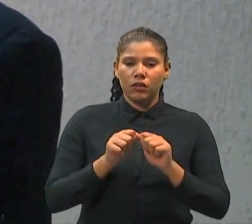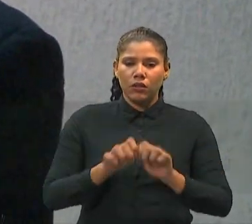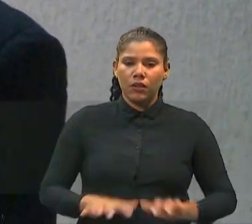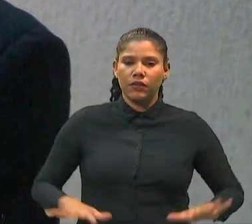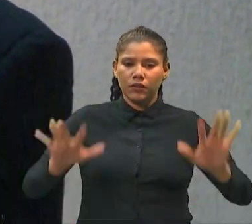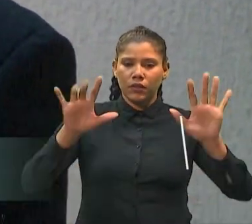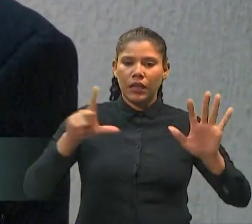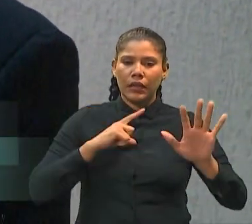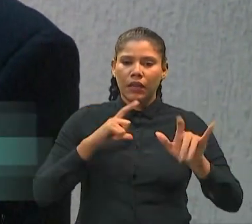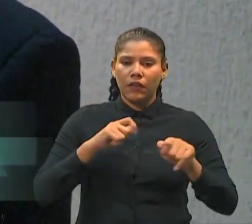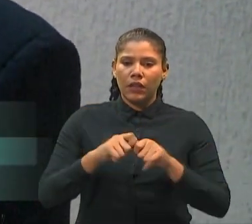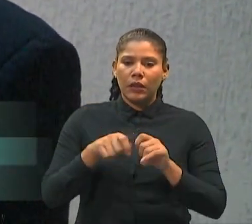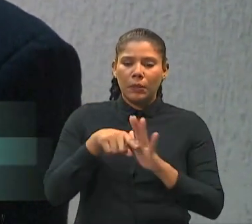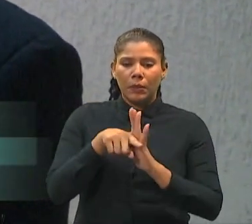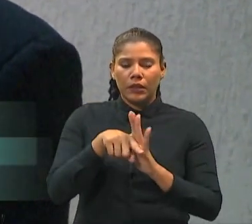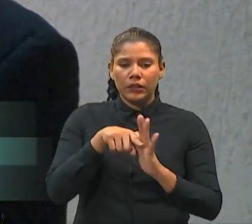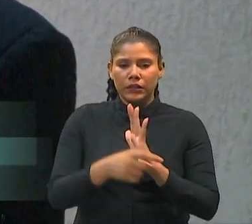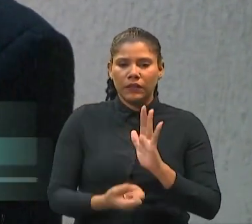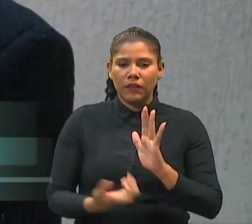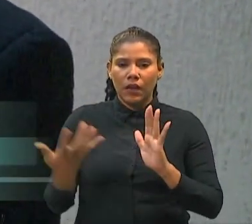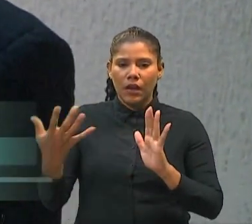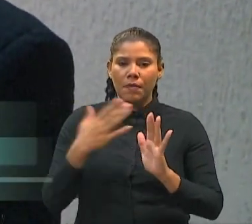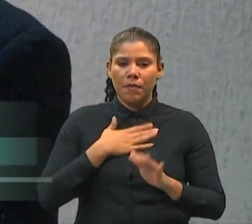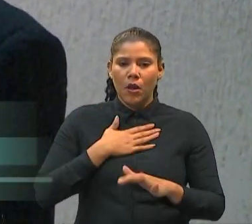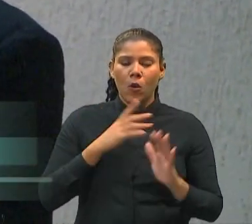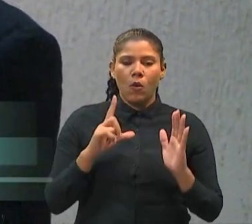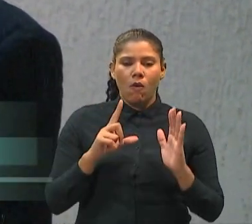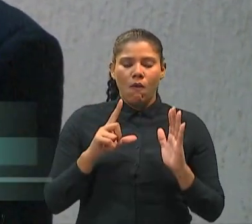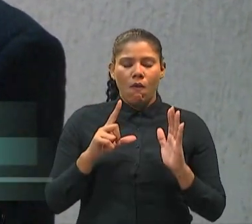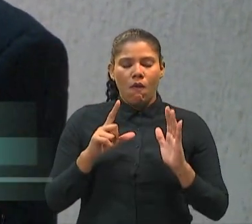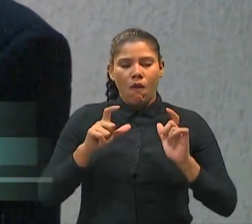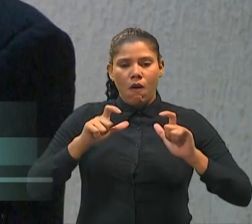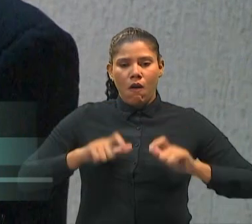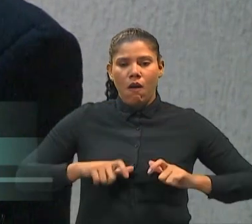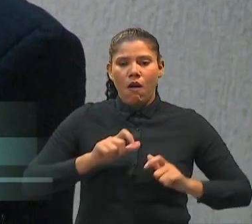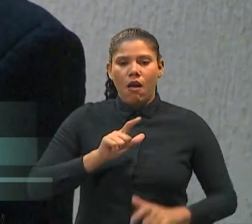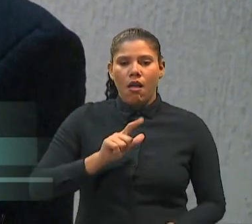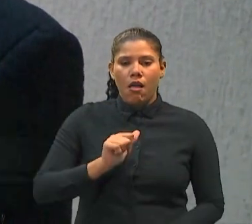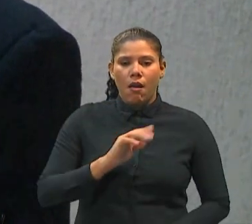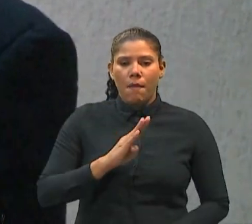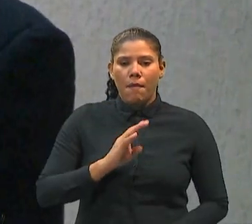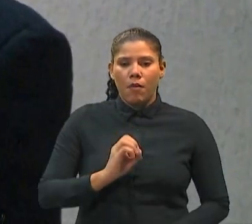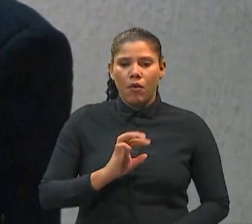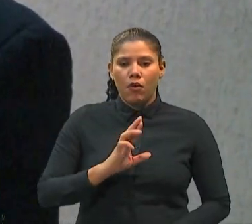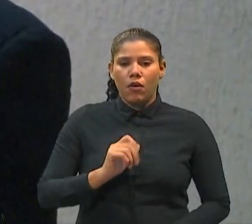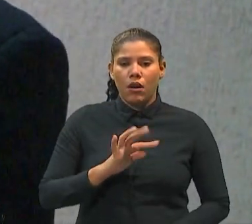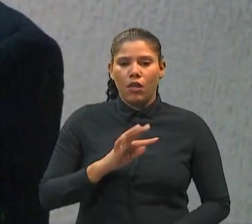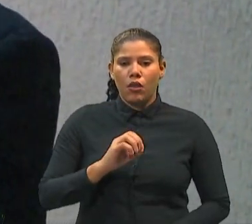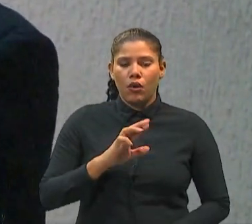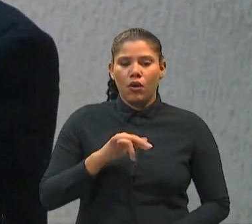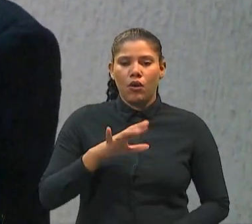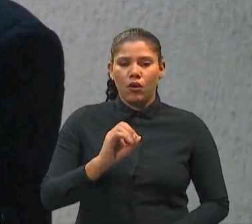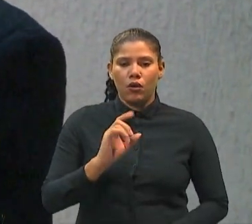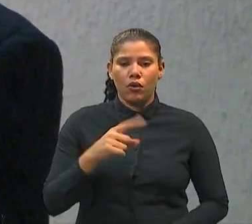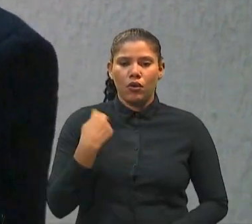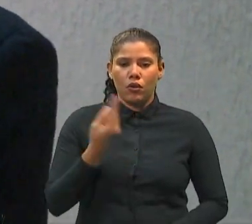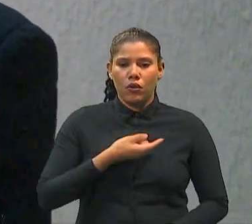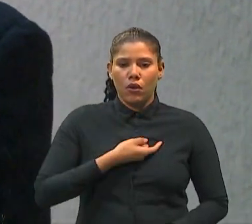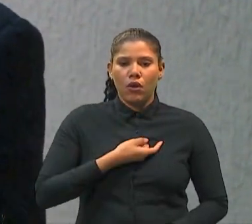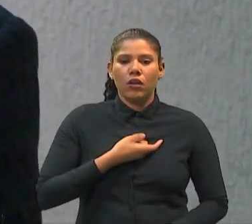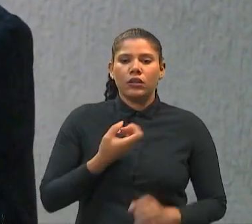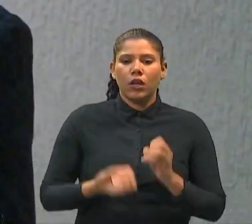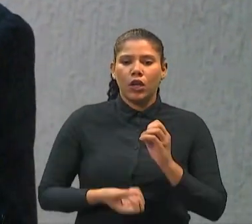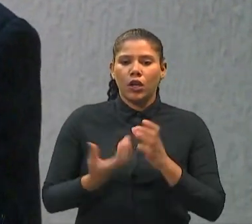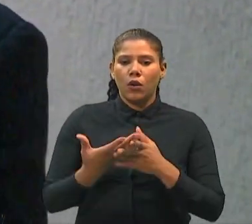muitas pesquisas particularmente meu laboratório que é o lamef nós desenvolvemos a primeira tese de hidrogênio Verde tese doutorado um aluno meu onde nós